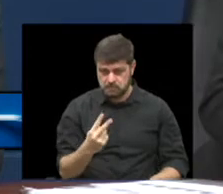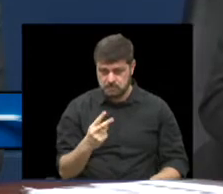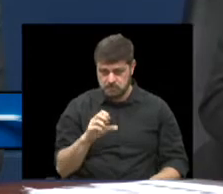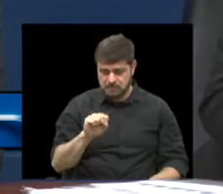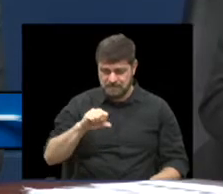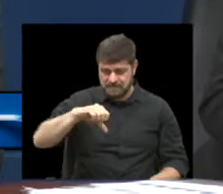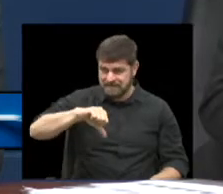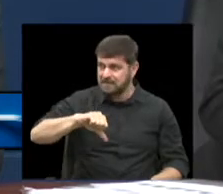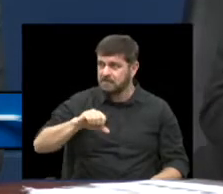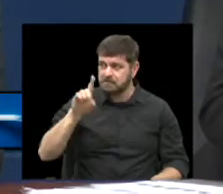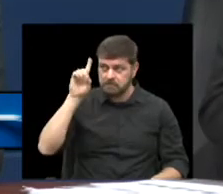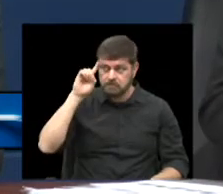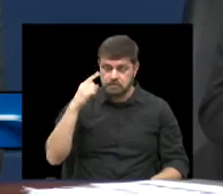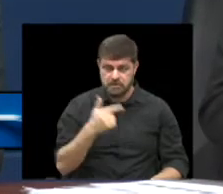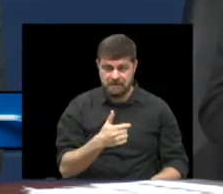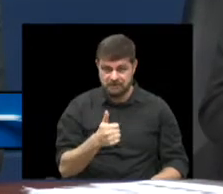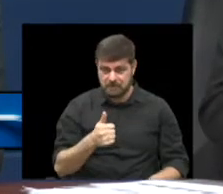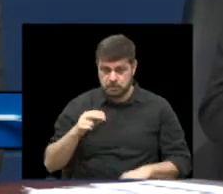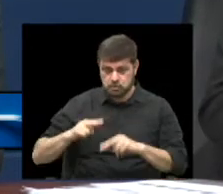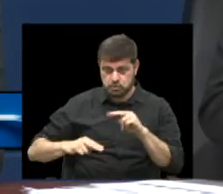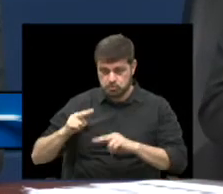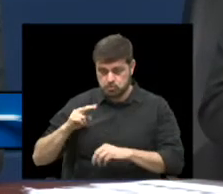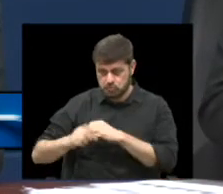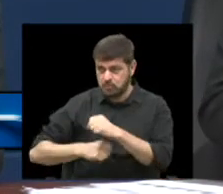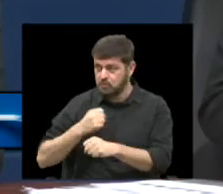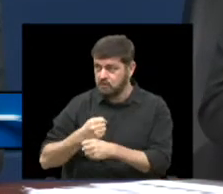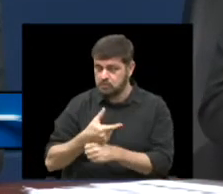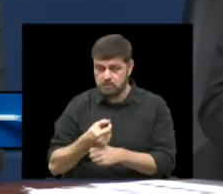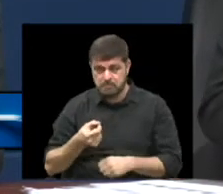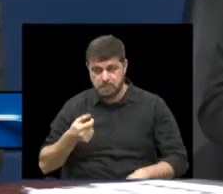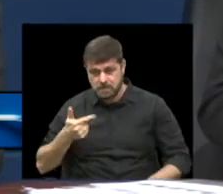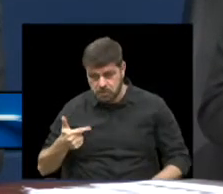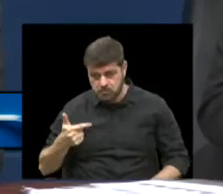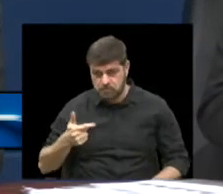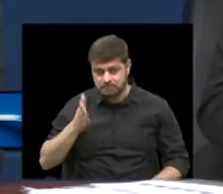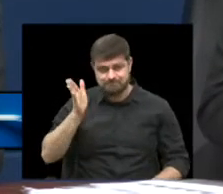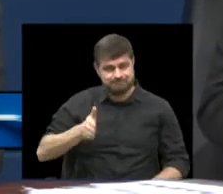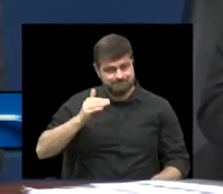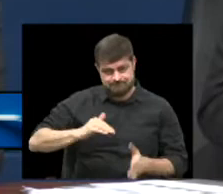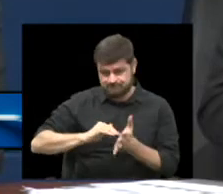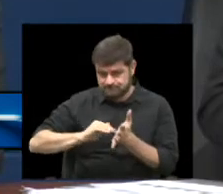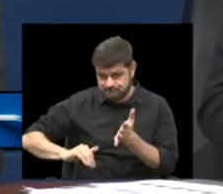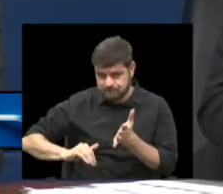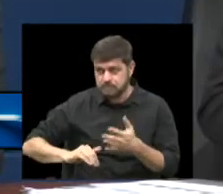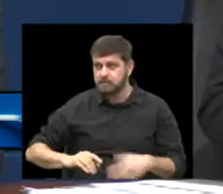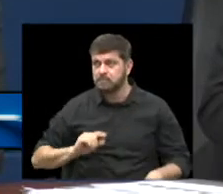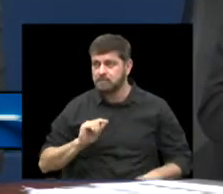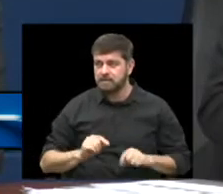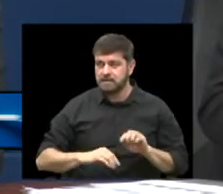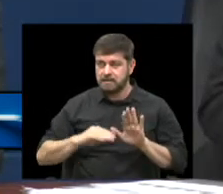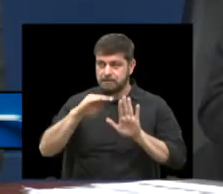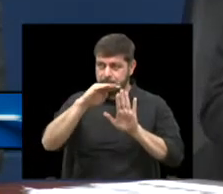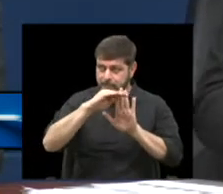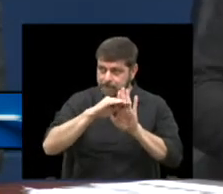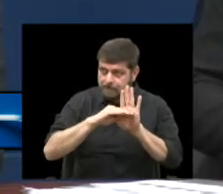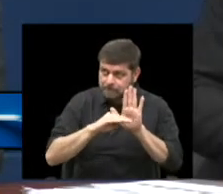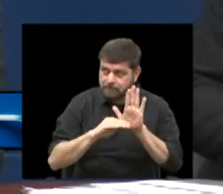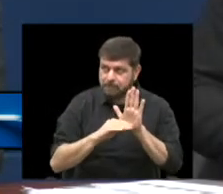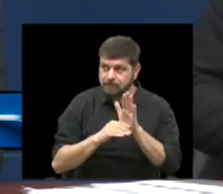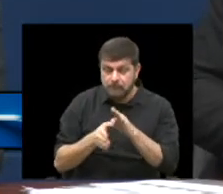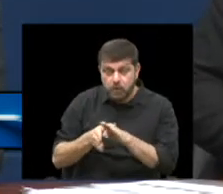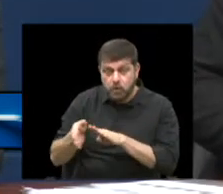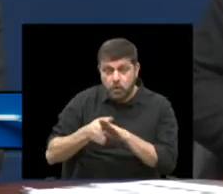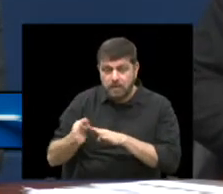11.289, de 21 de junho de 2002, que dispõe sobre a implantação de um programa de orientação às